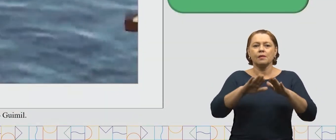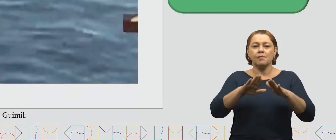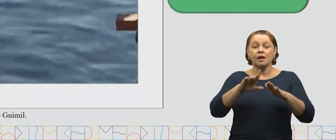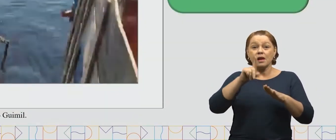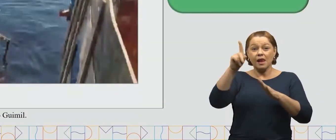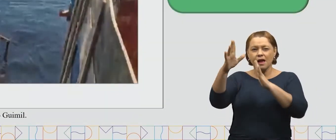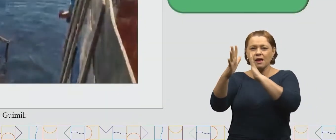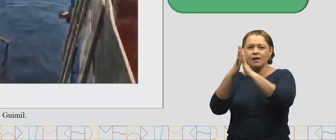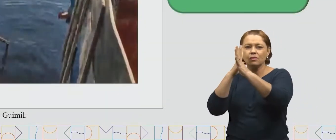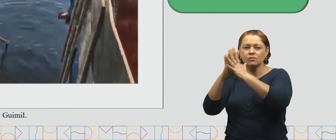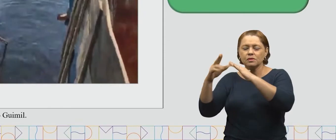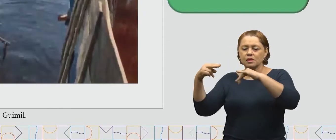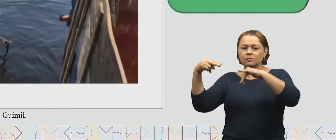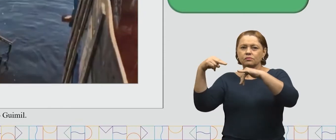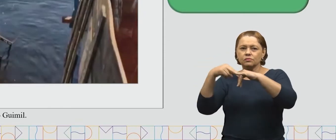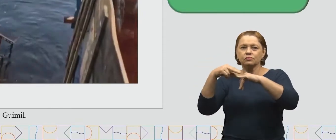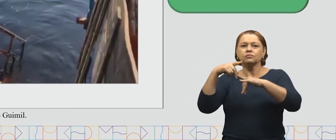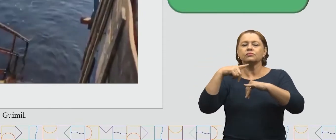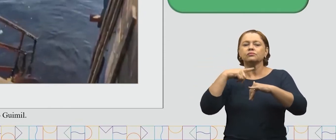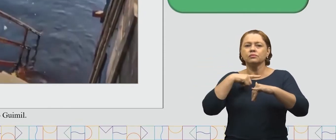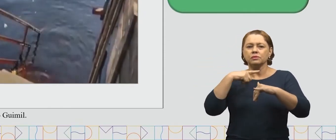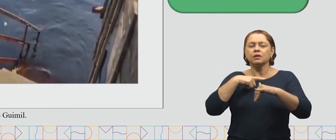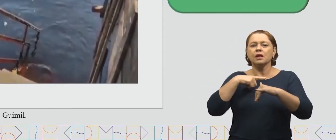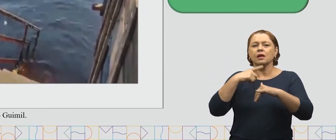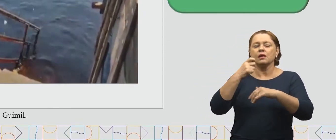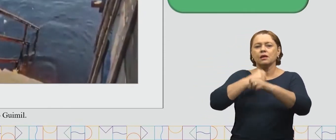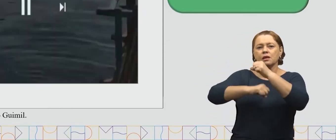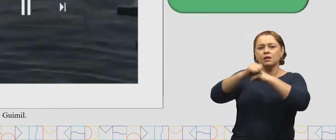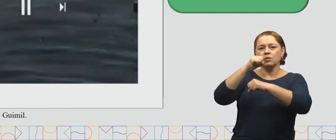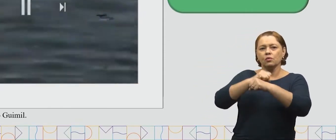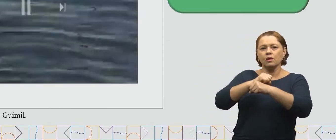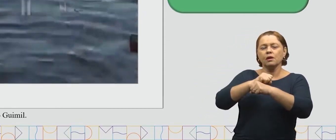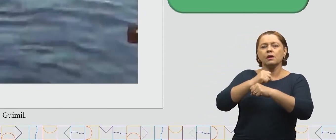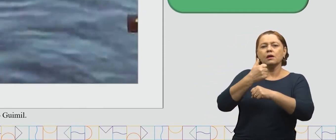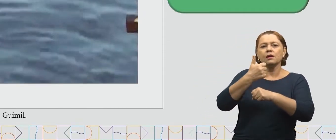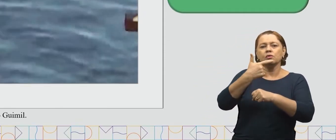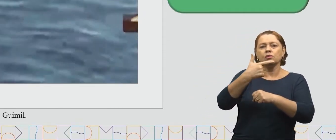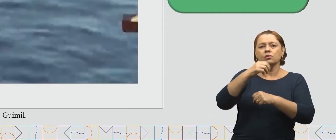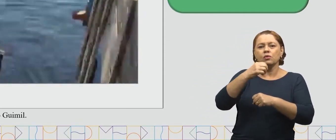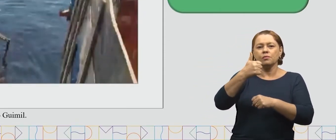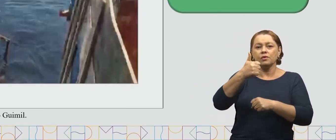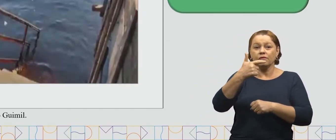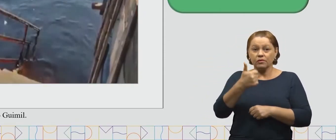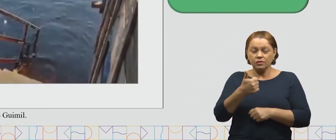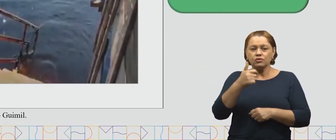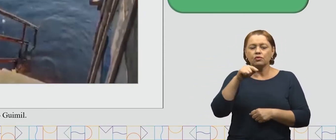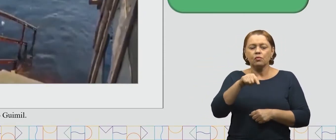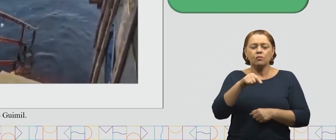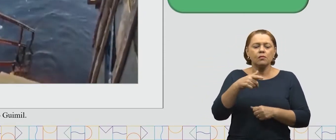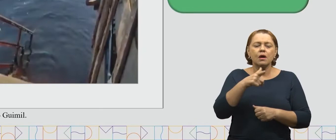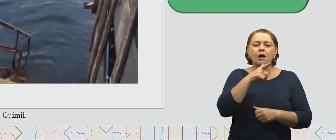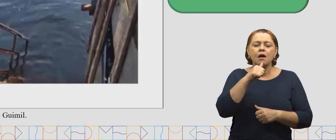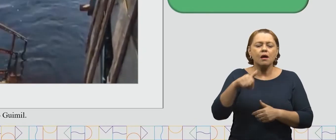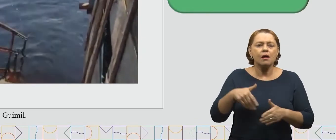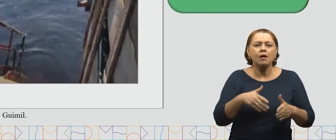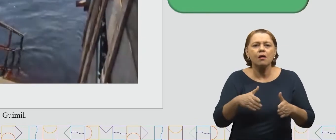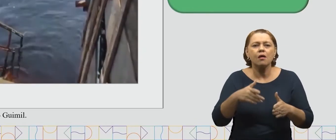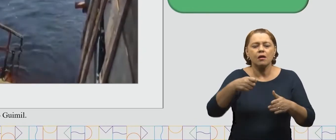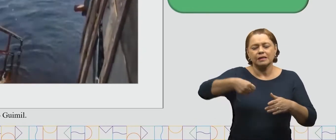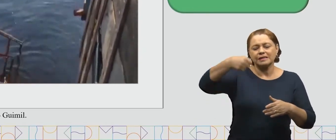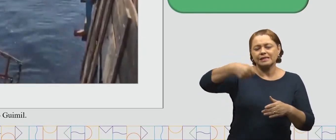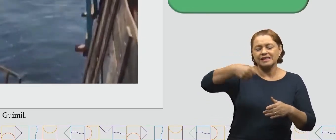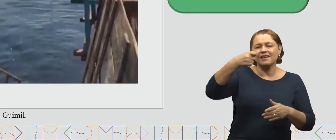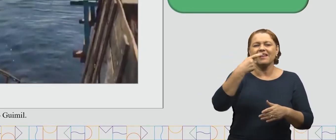de Manaus, foi registrado em 12/6/2021, na margem esquerda do Rio Negro, observamos algumas